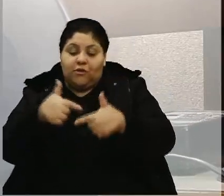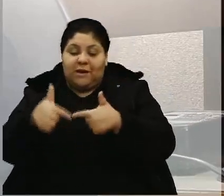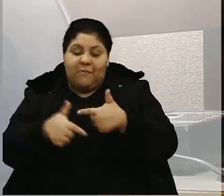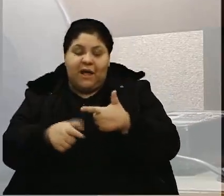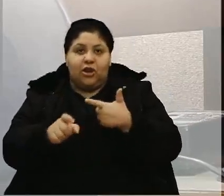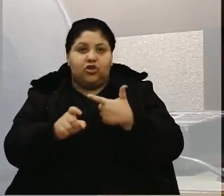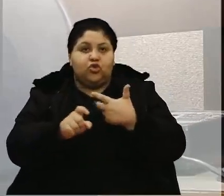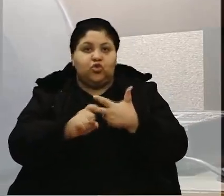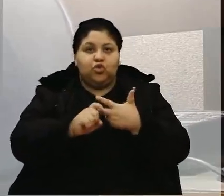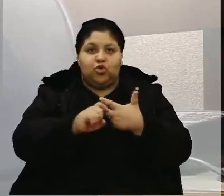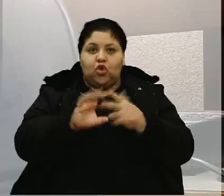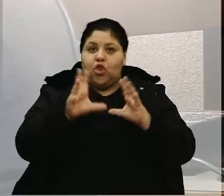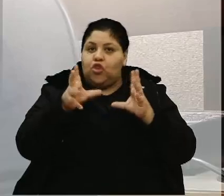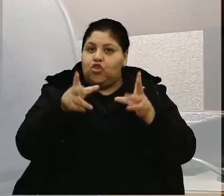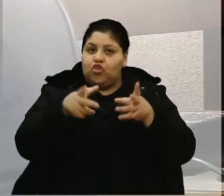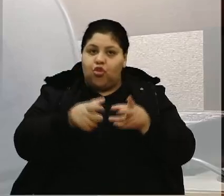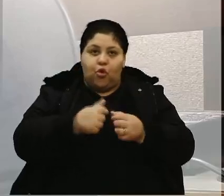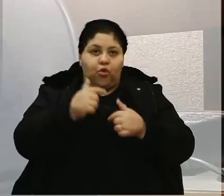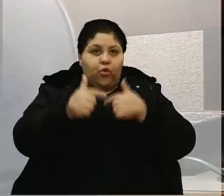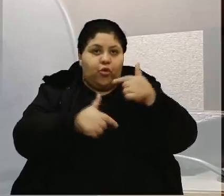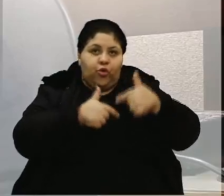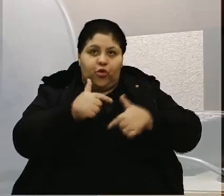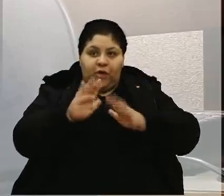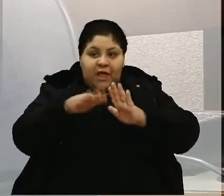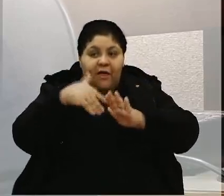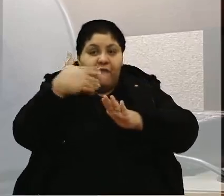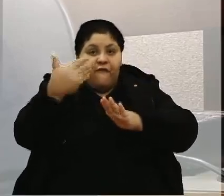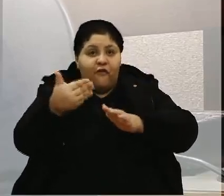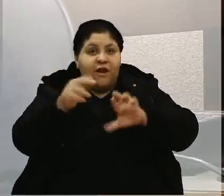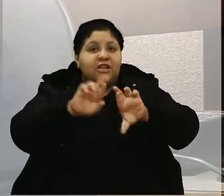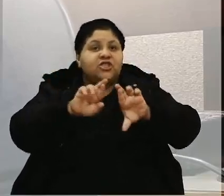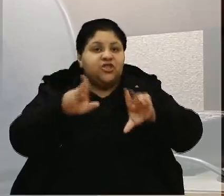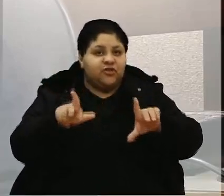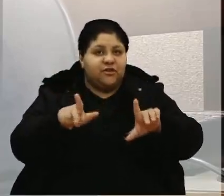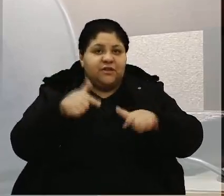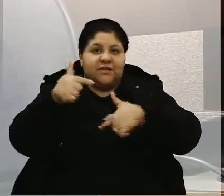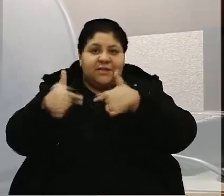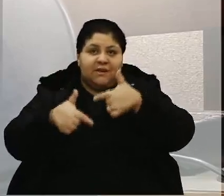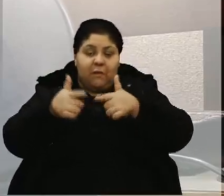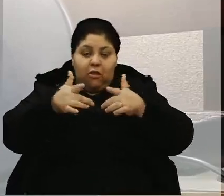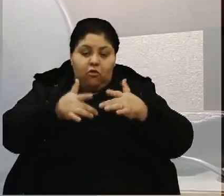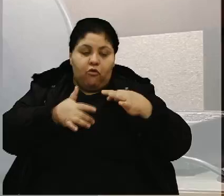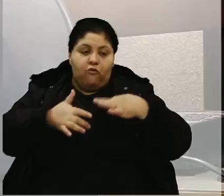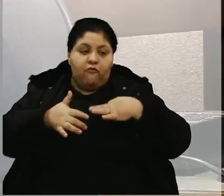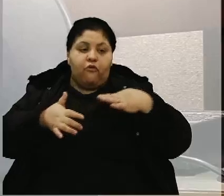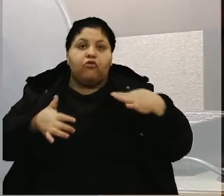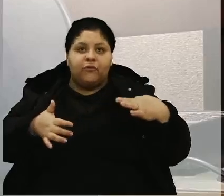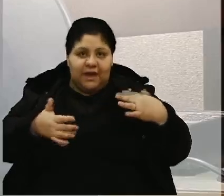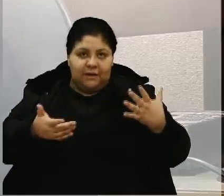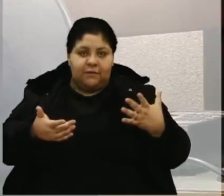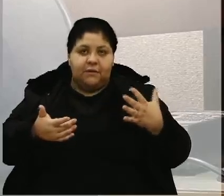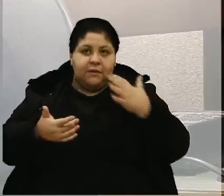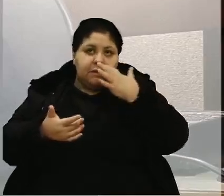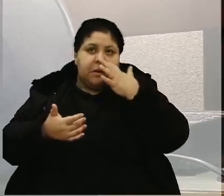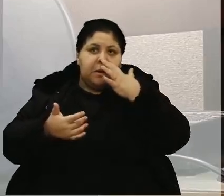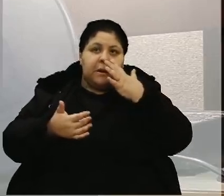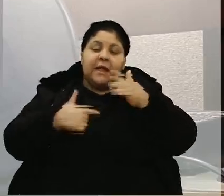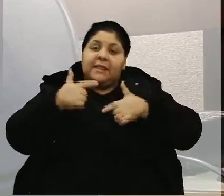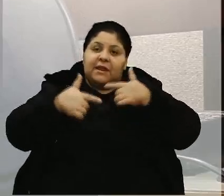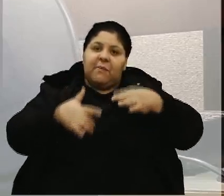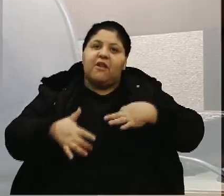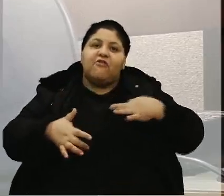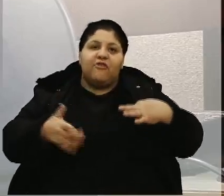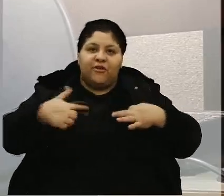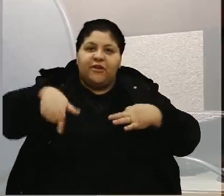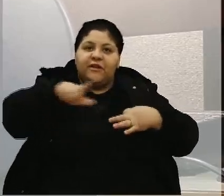executivo. Todo e qualquer trabalho além desse é trabalho voluntário. É trabalho voluntário que a